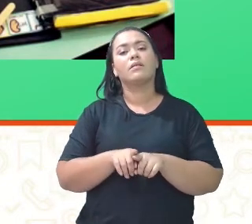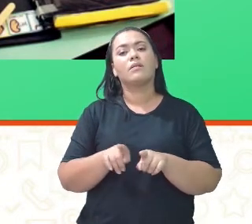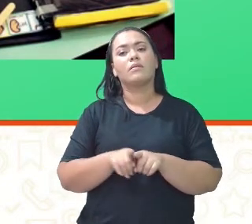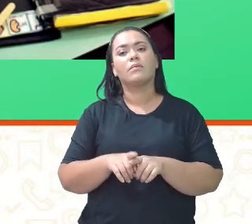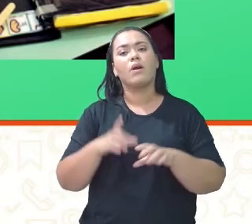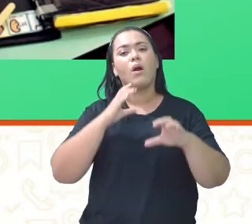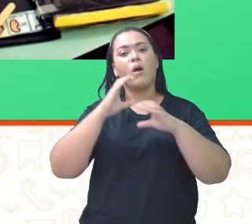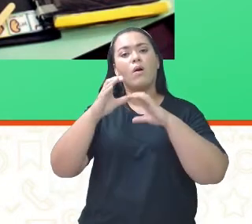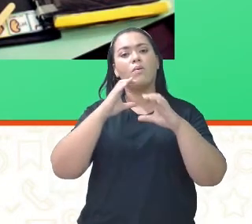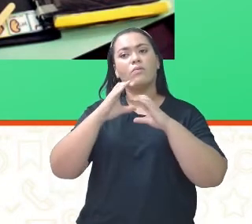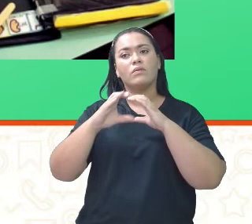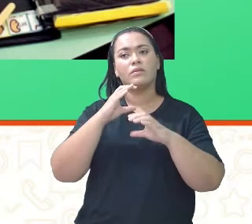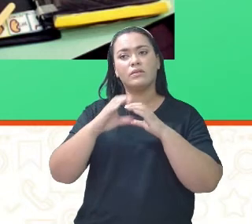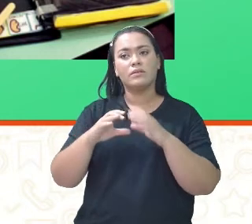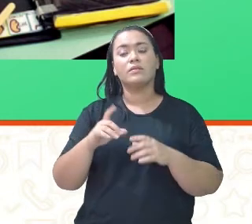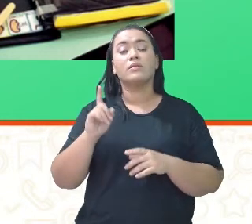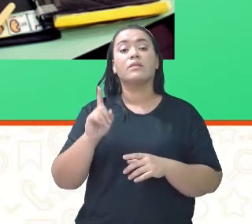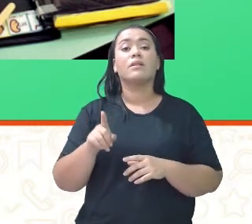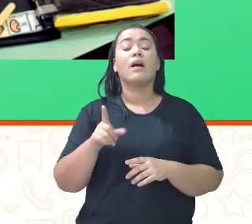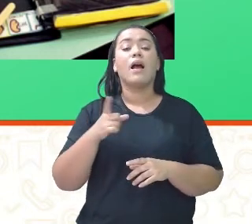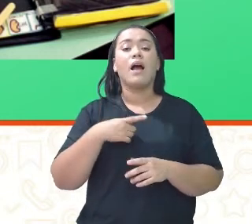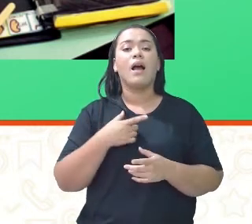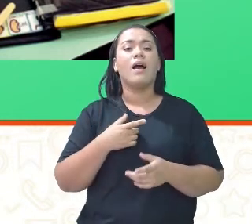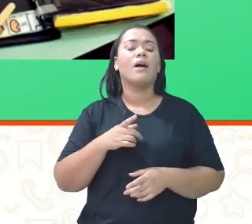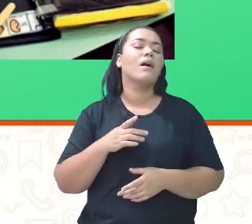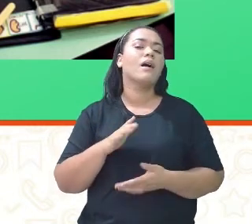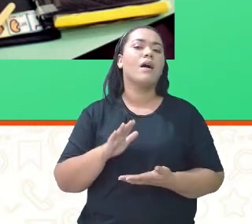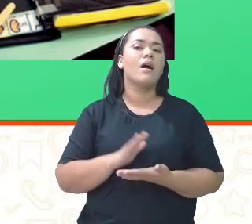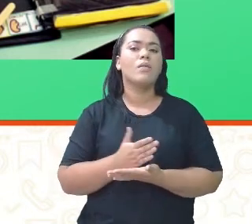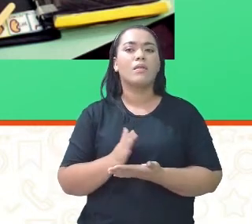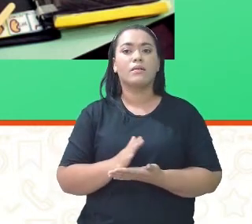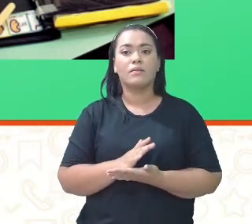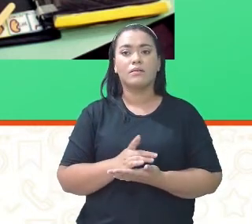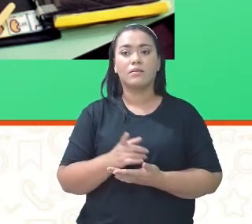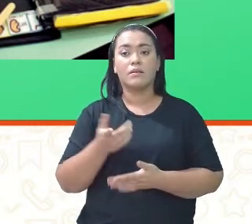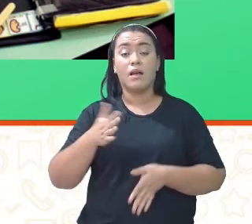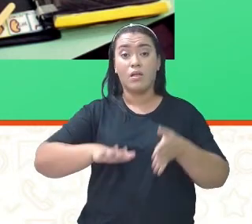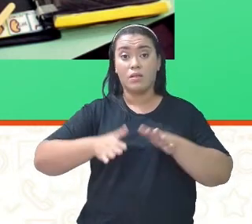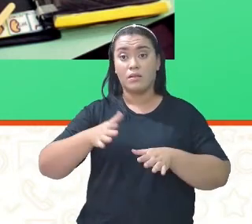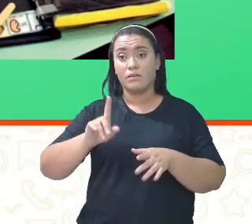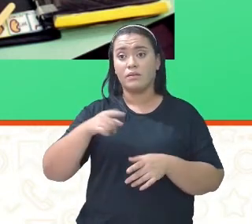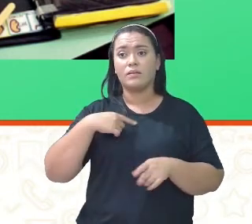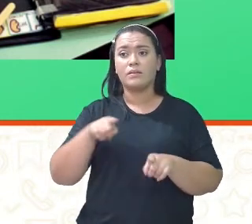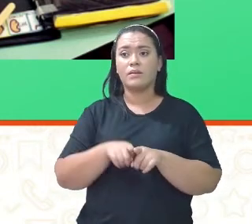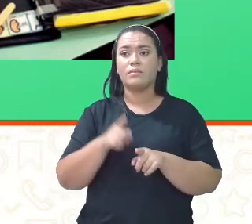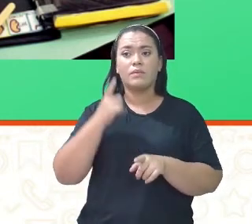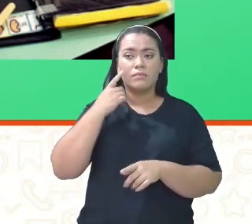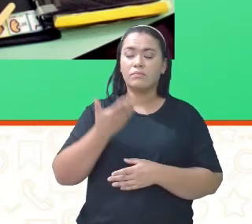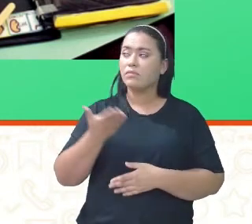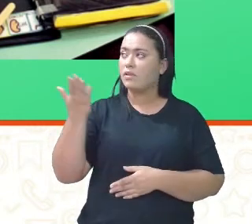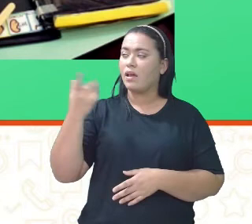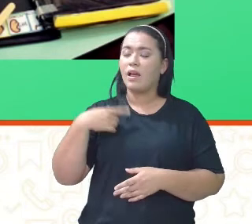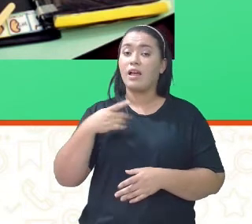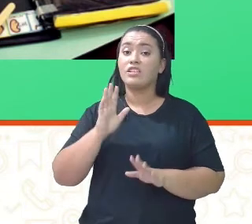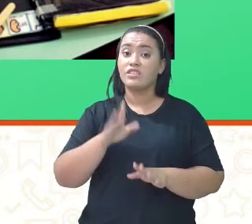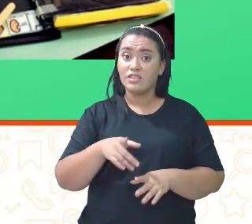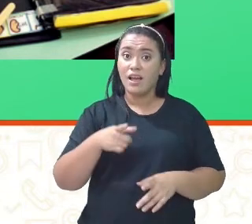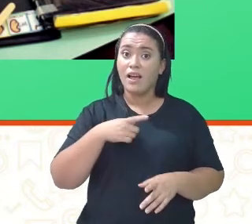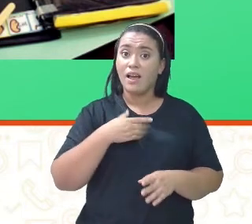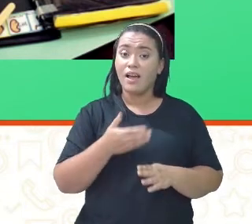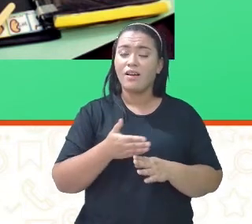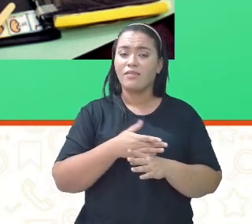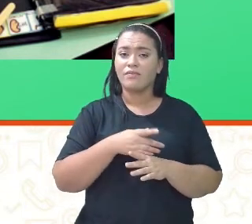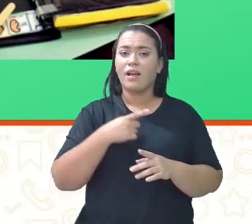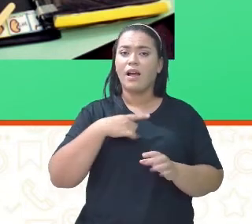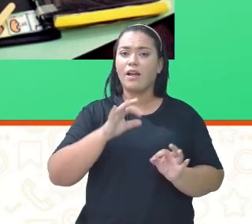a comunicação alternativa, e aí tem as pranchas, nós já falamos nisso em outro momento também, se você perdeu,